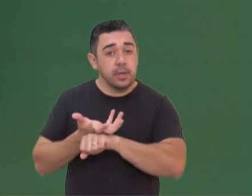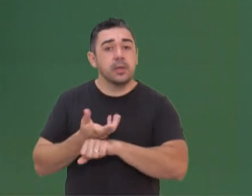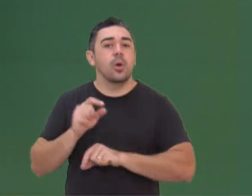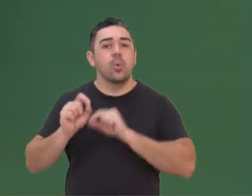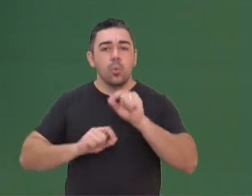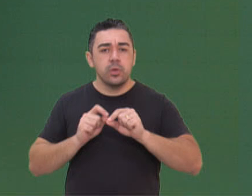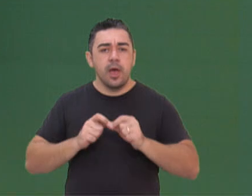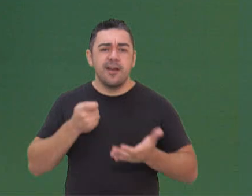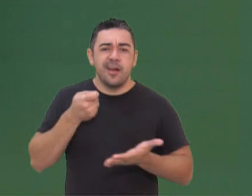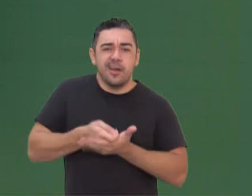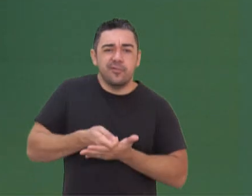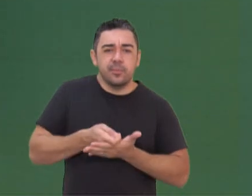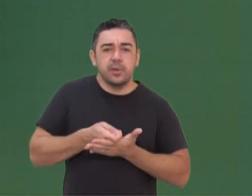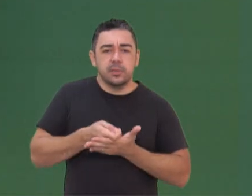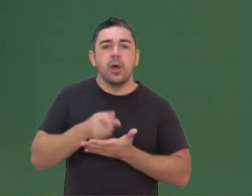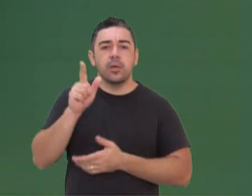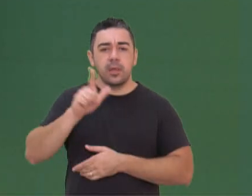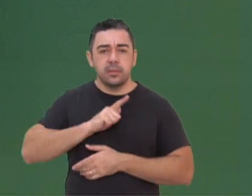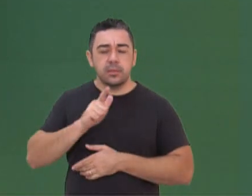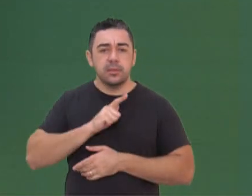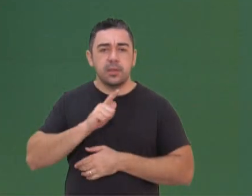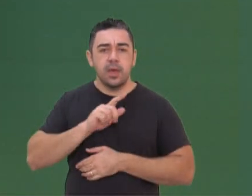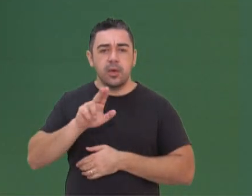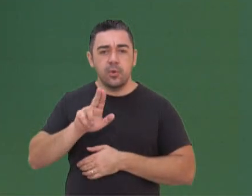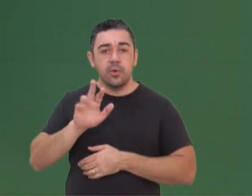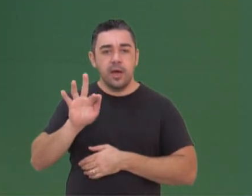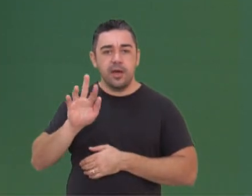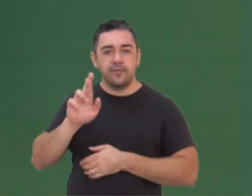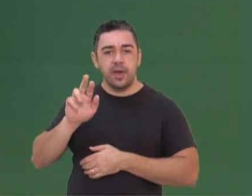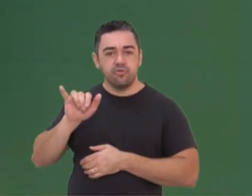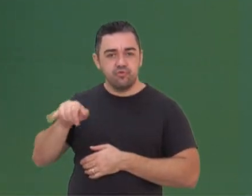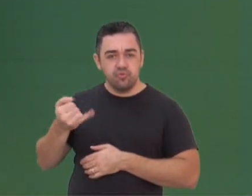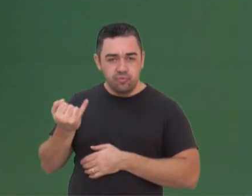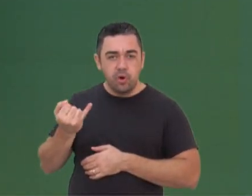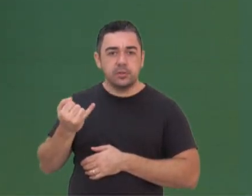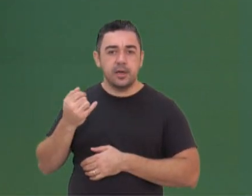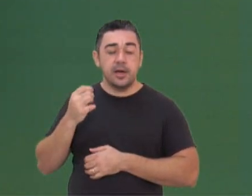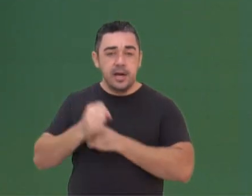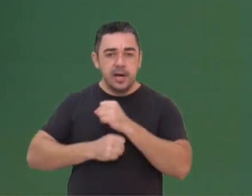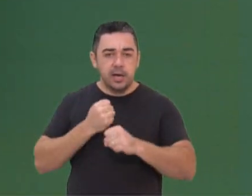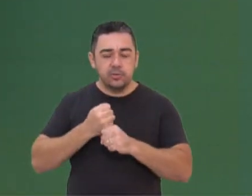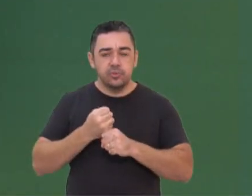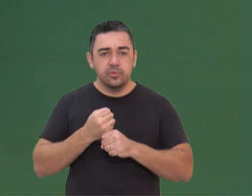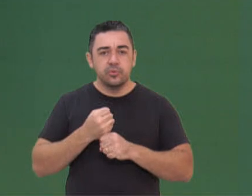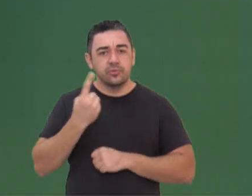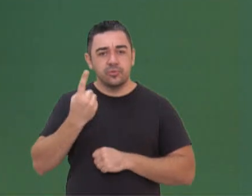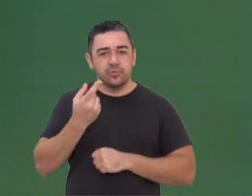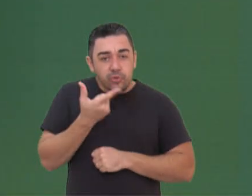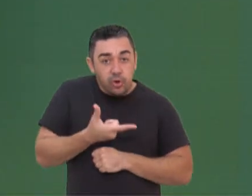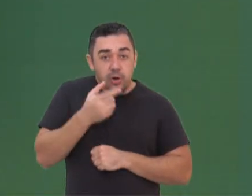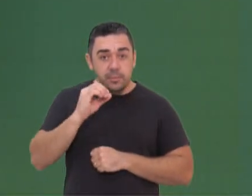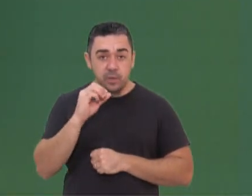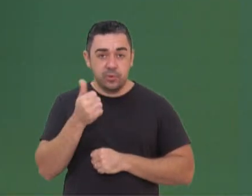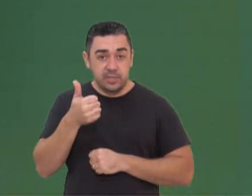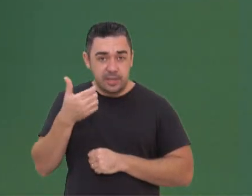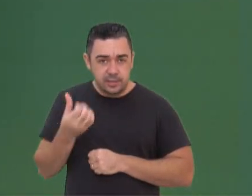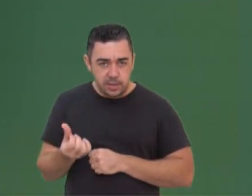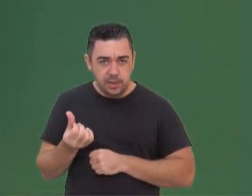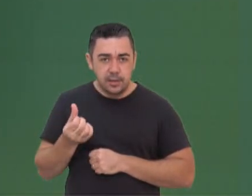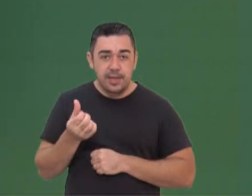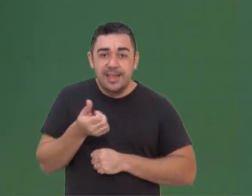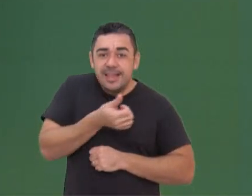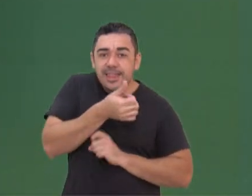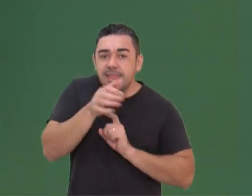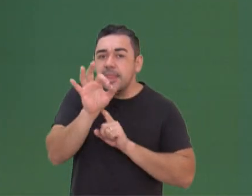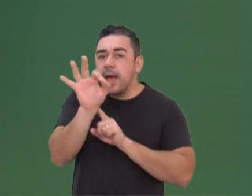Ação Afirmativa da Universidade Estadual do Rio de Janeiro, lá em 2016, apenas 10% dos colunistas